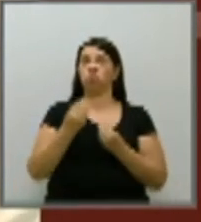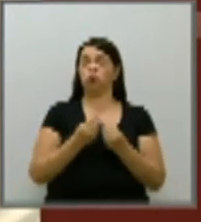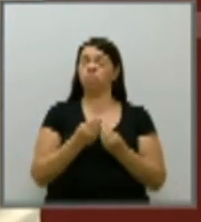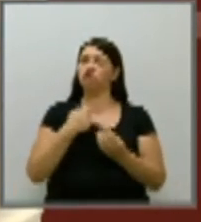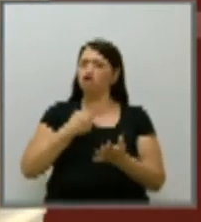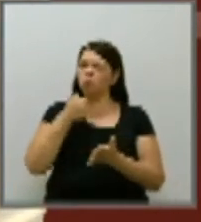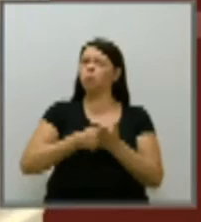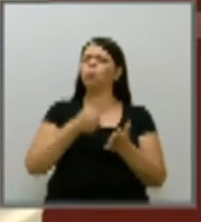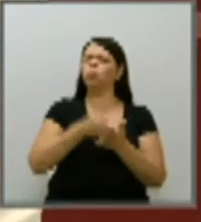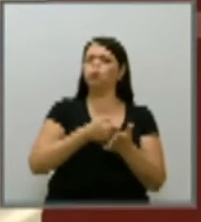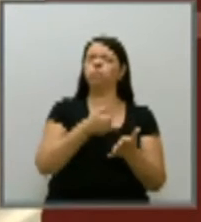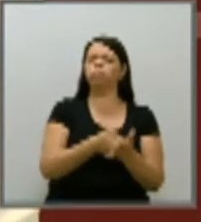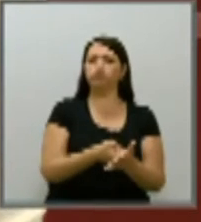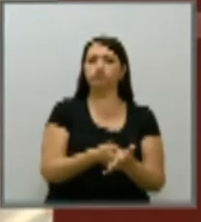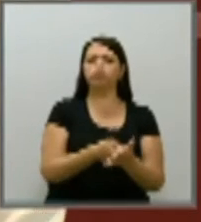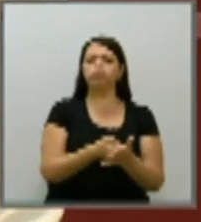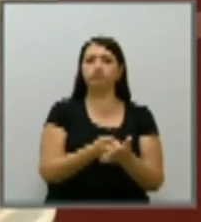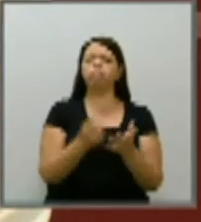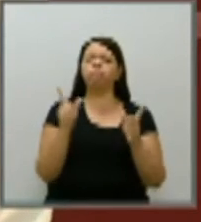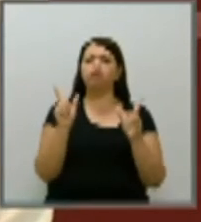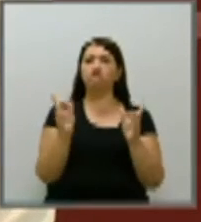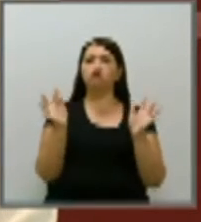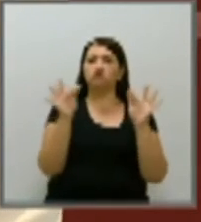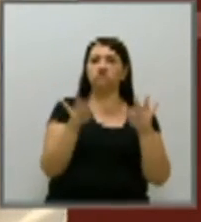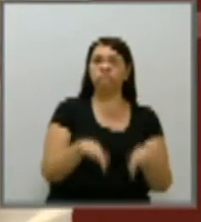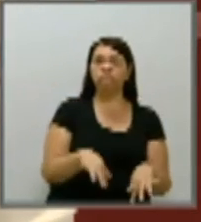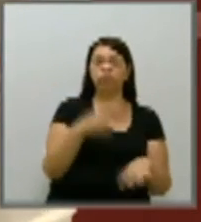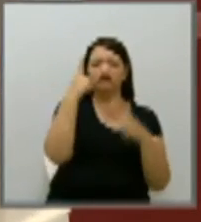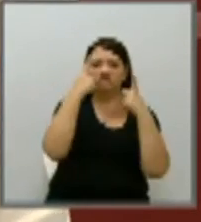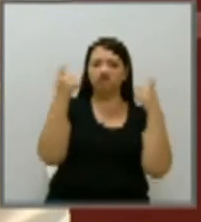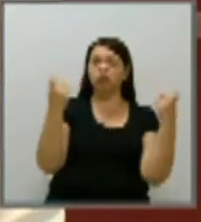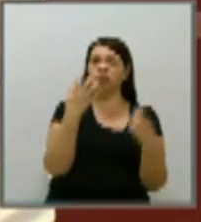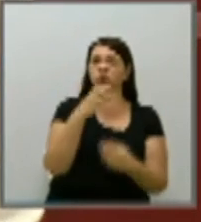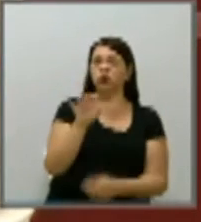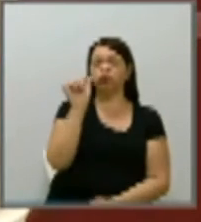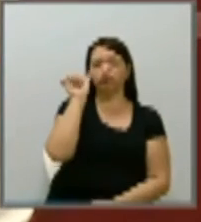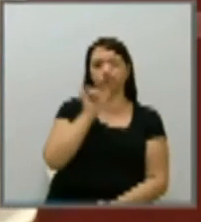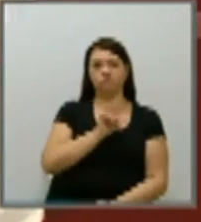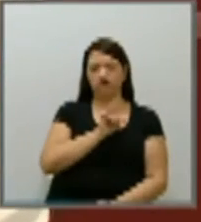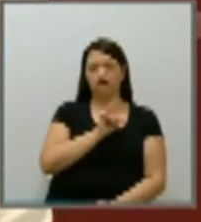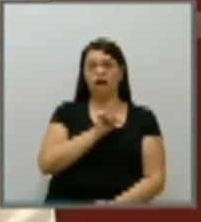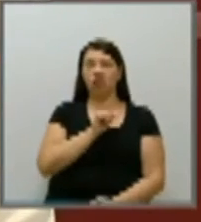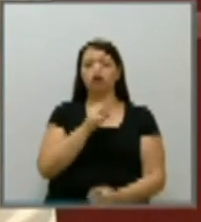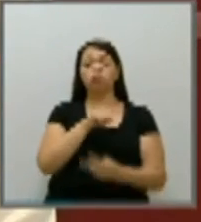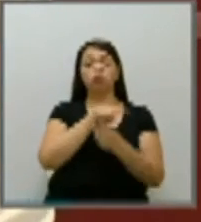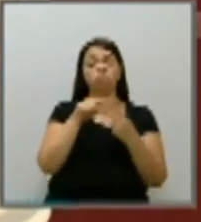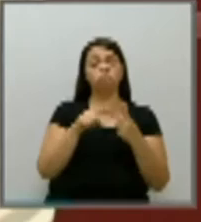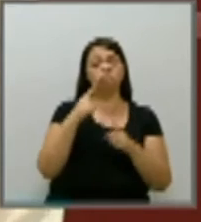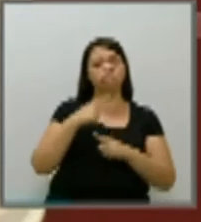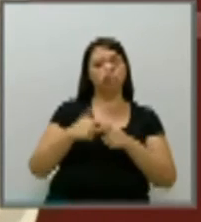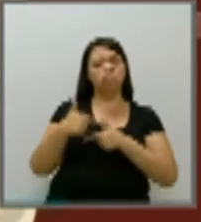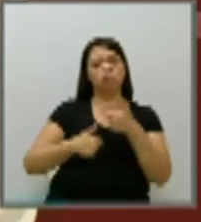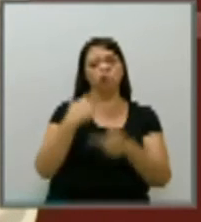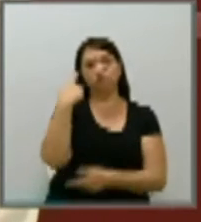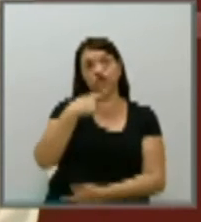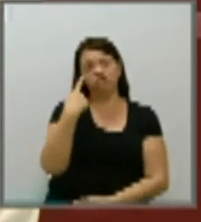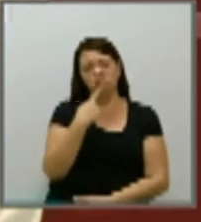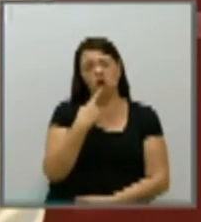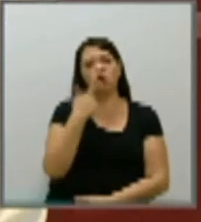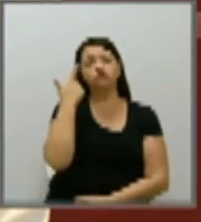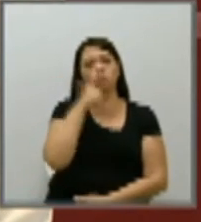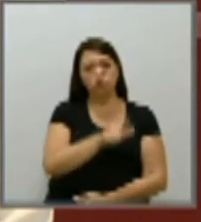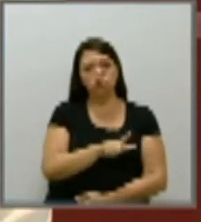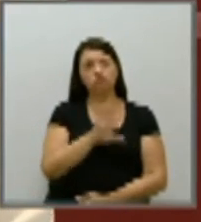combatente da luta pelo fim da violência contra a mulher nos meus 2 mandatos de vereadora. Ajudamos a trazer a Delegacia da Mulher